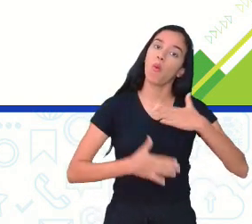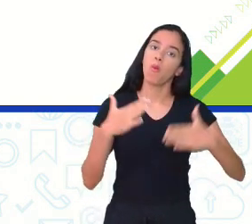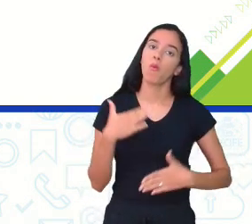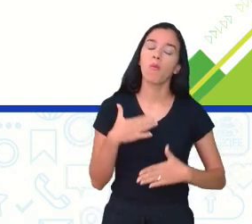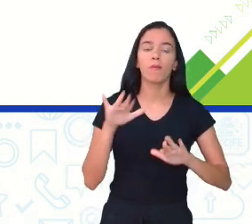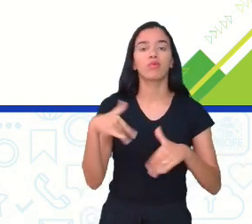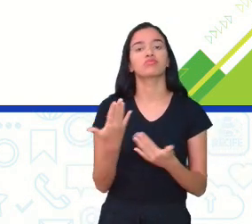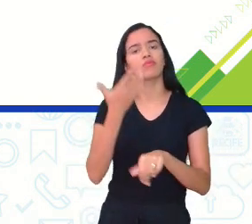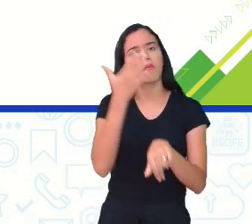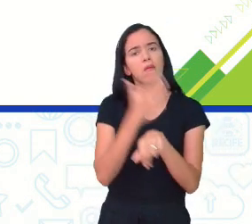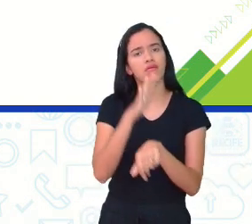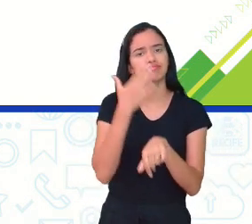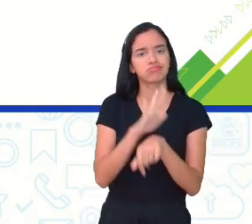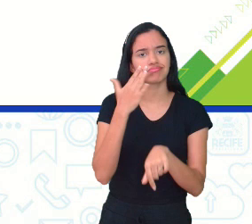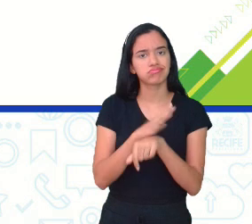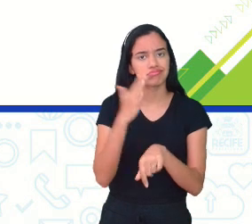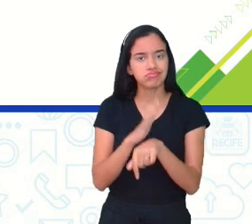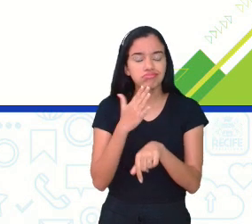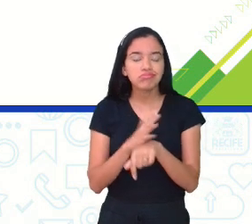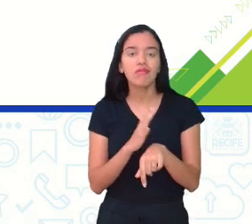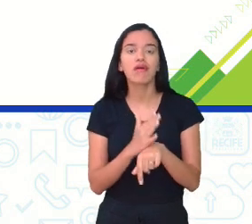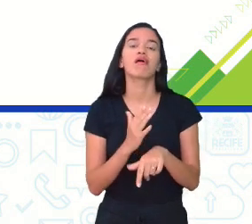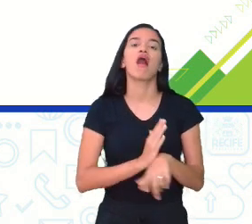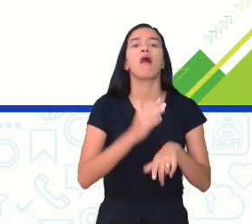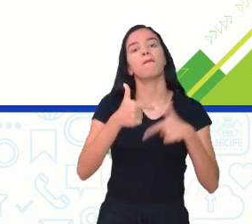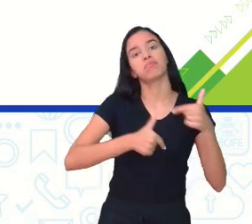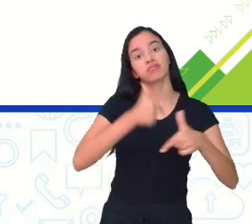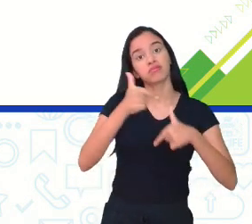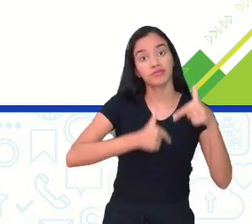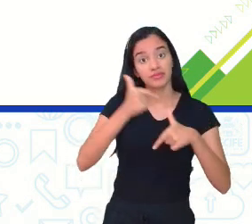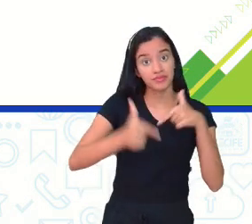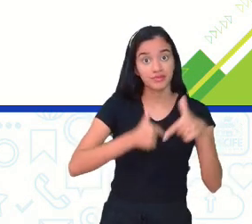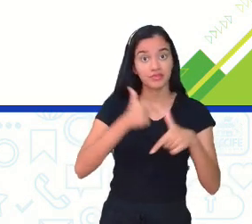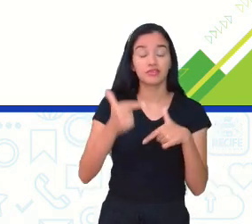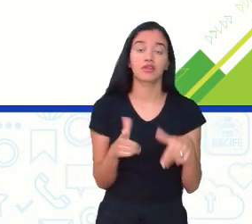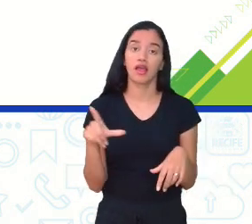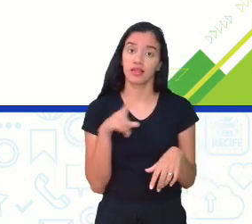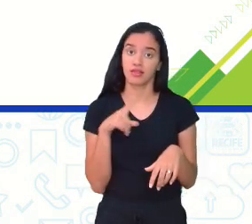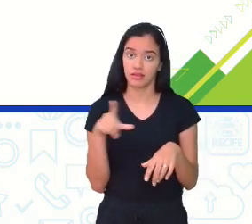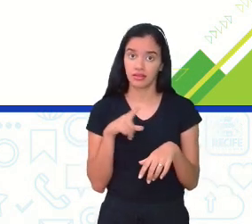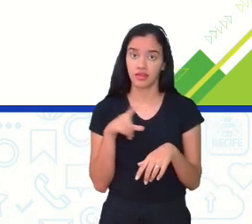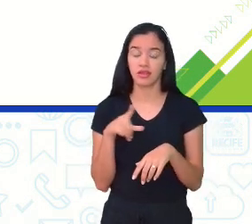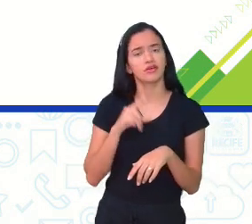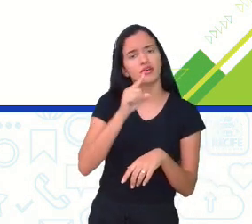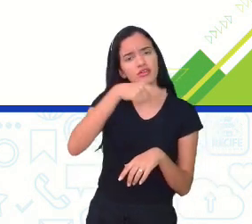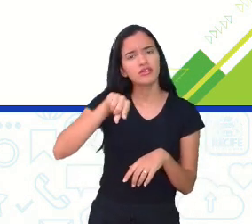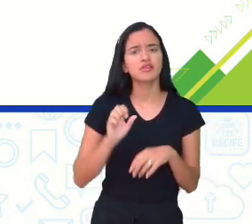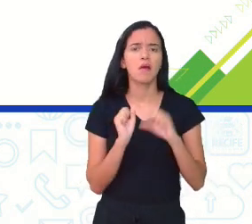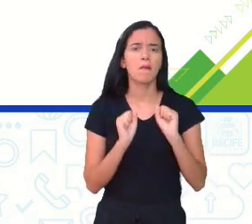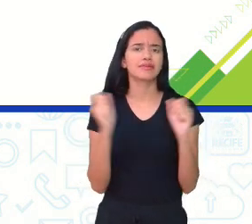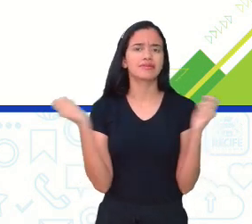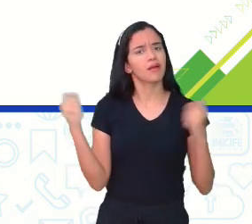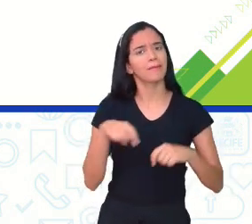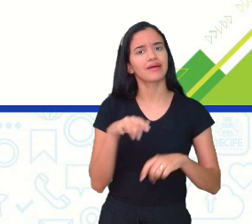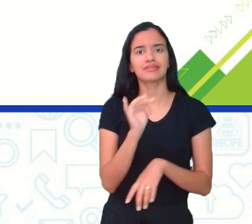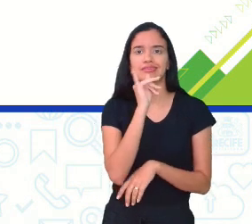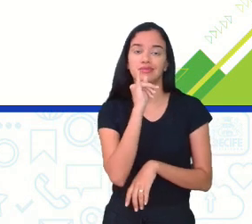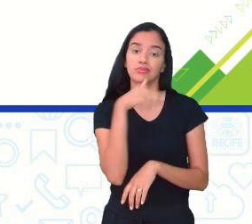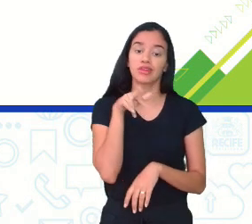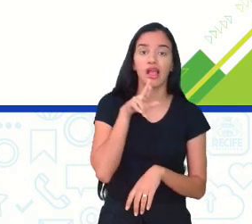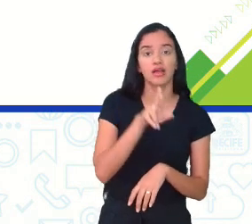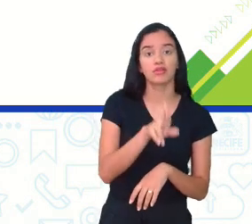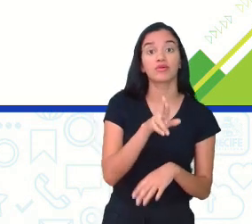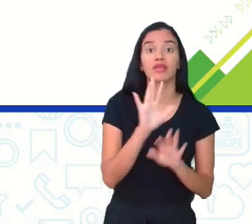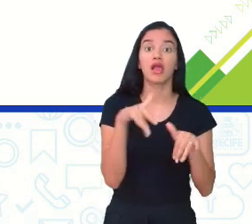alguma atividade, né? Alguma tarefa ali que está imposta. Então, vocês podem ser capazes aí de